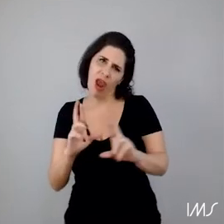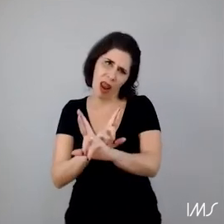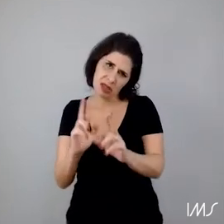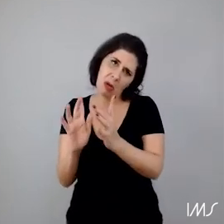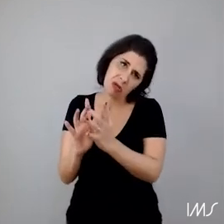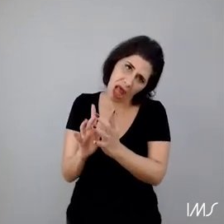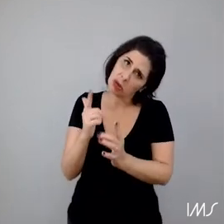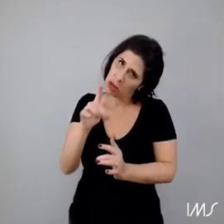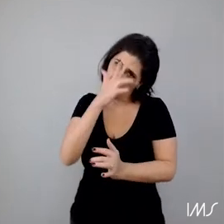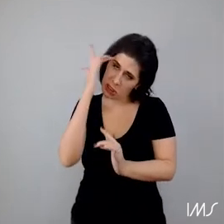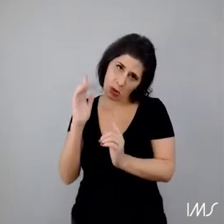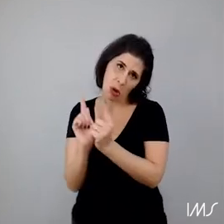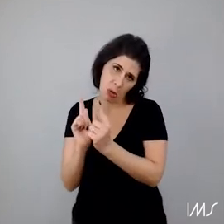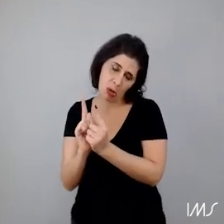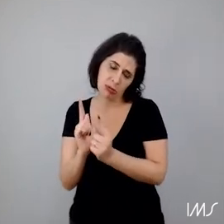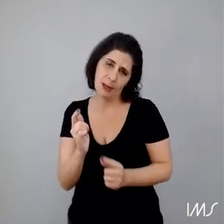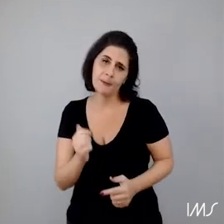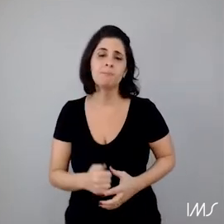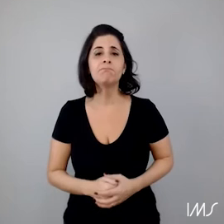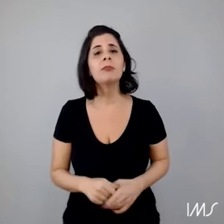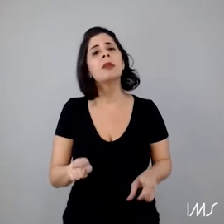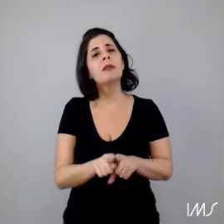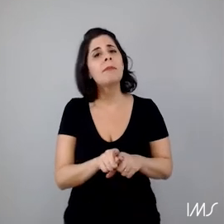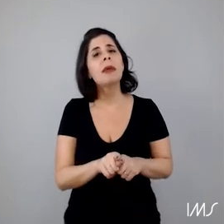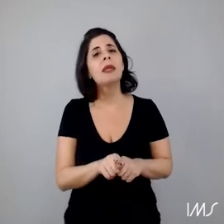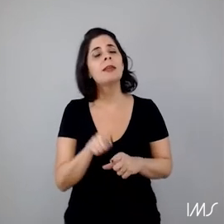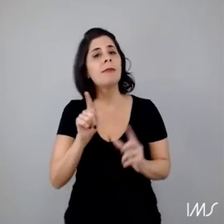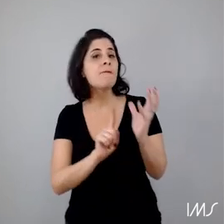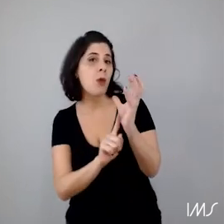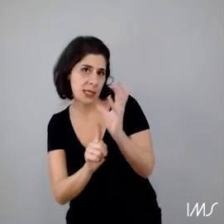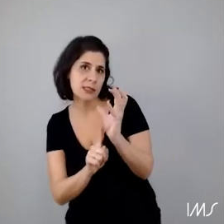e, ao mesmo tempo, menciona